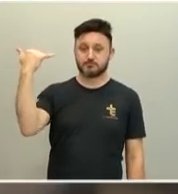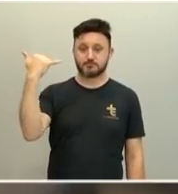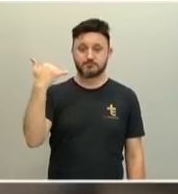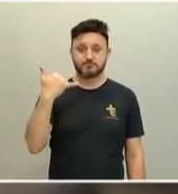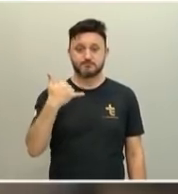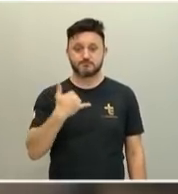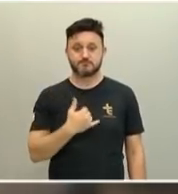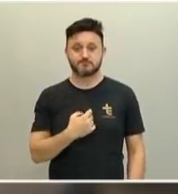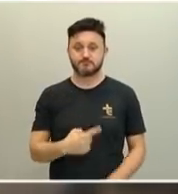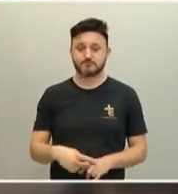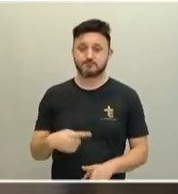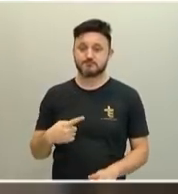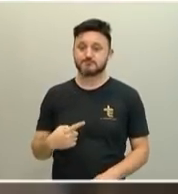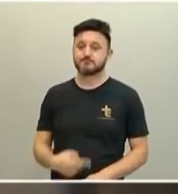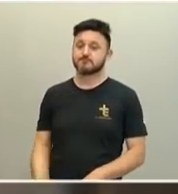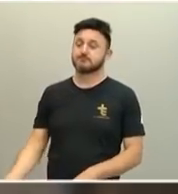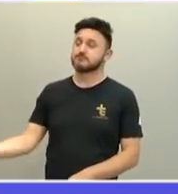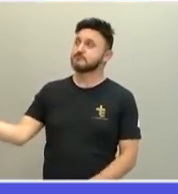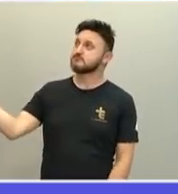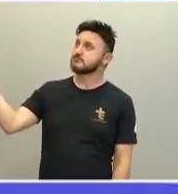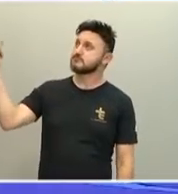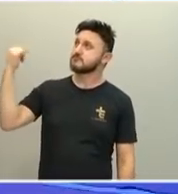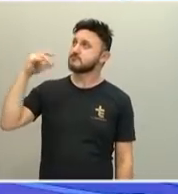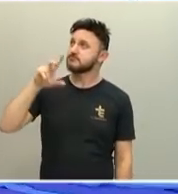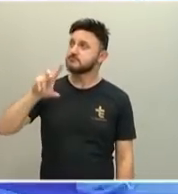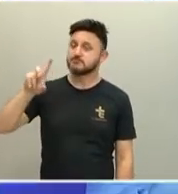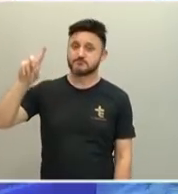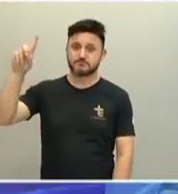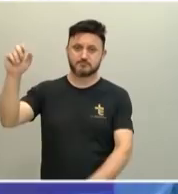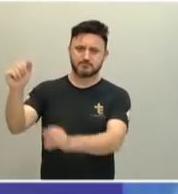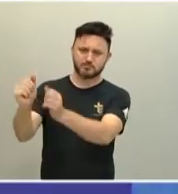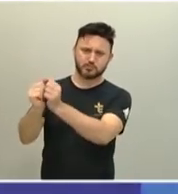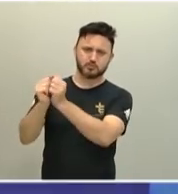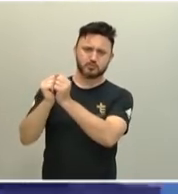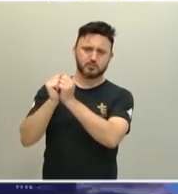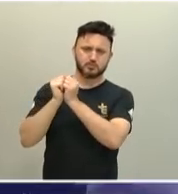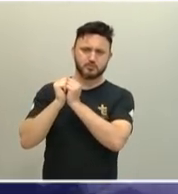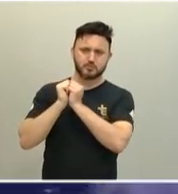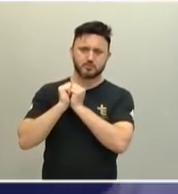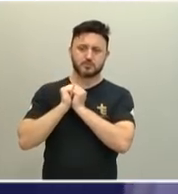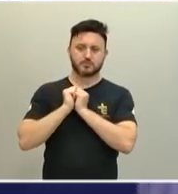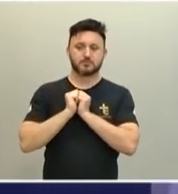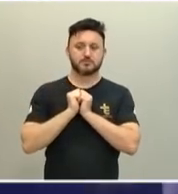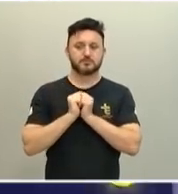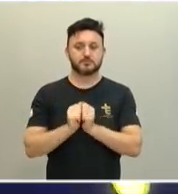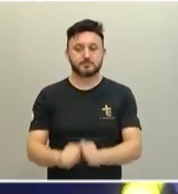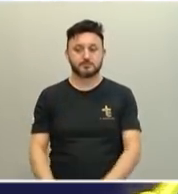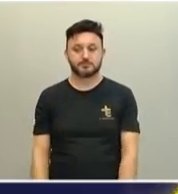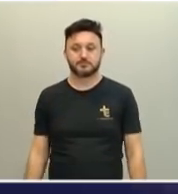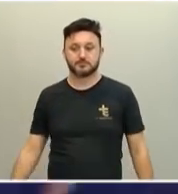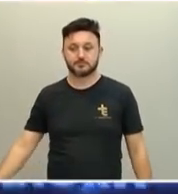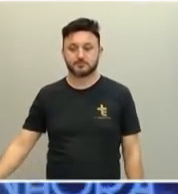para me dizer: Deus é contigo.